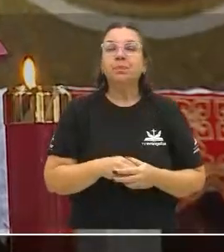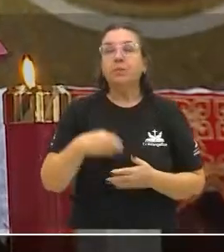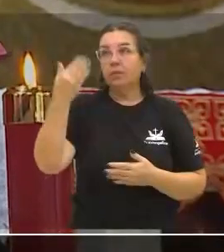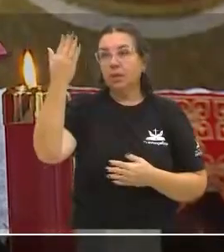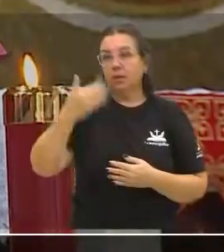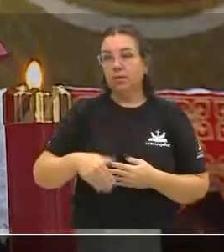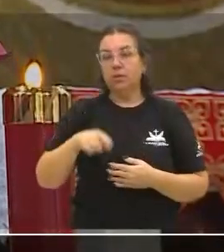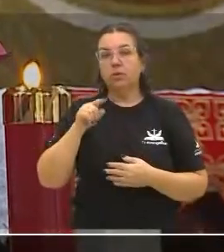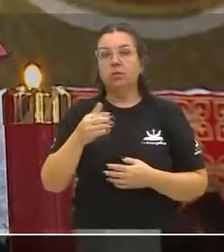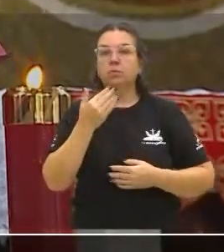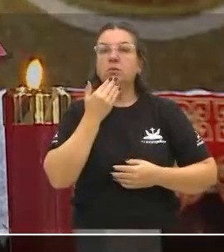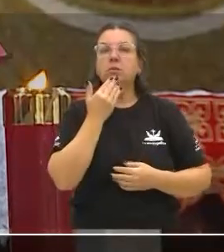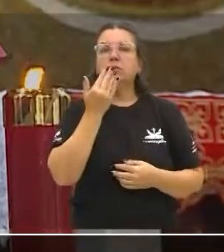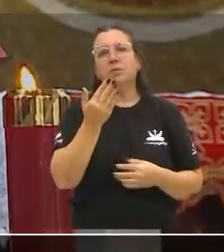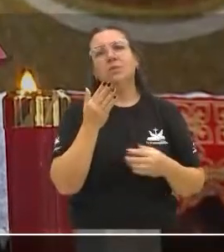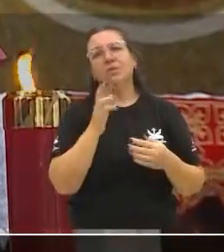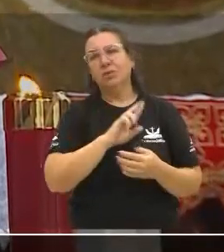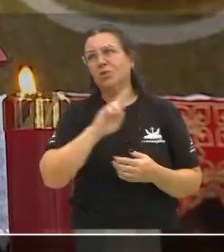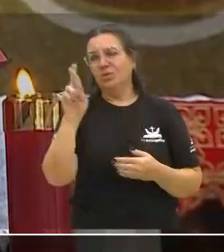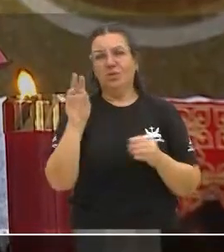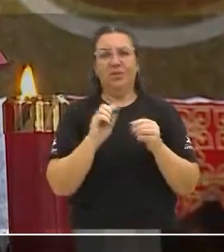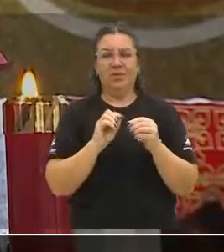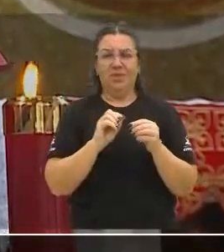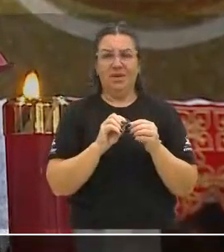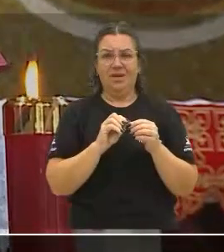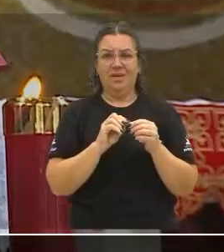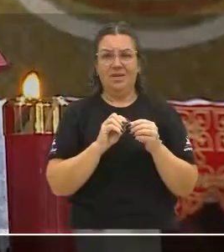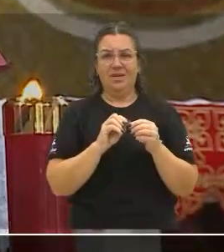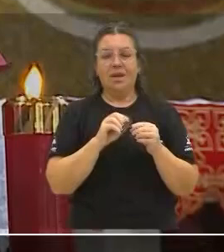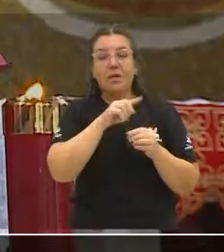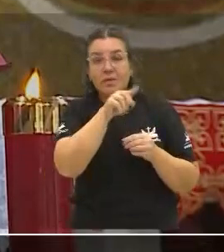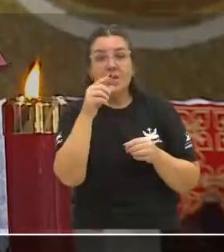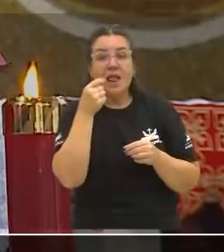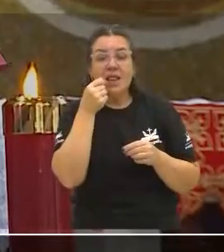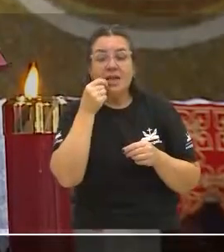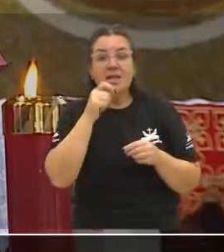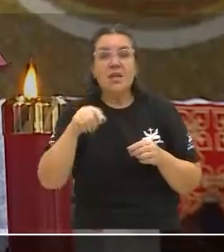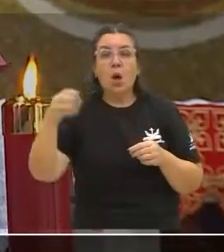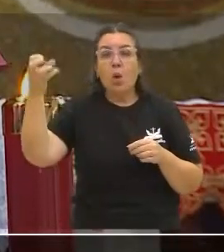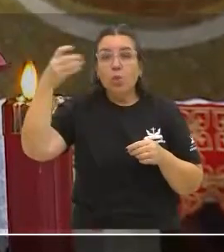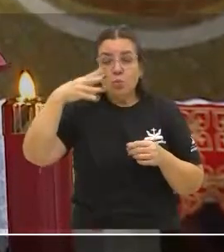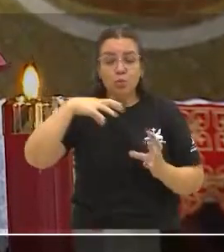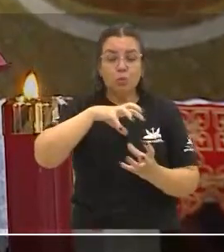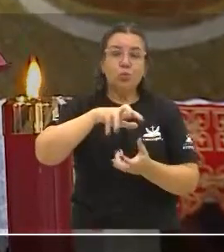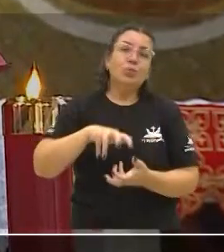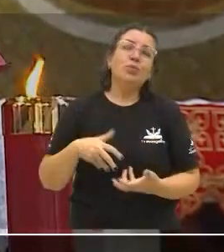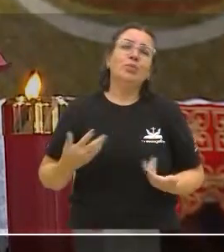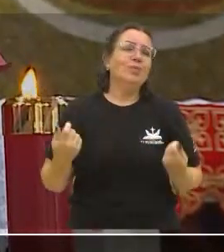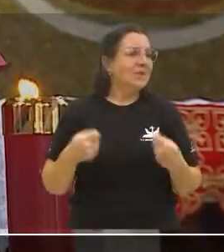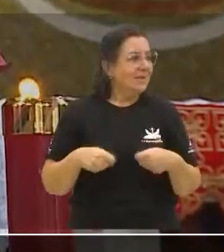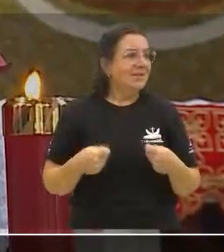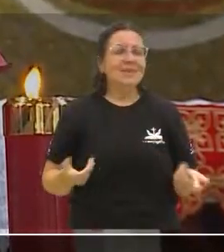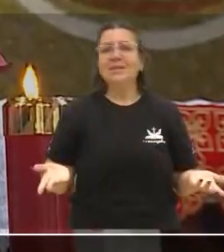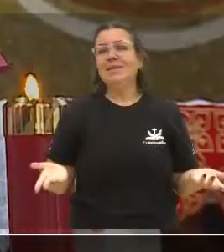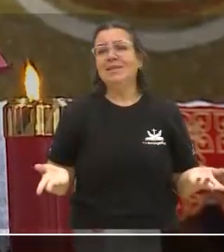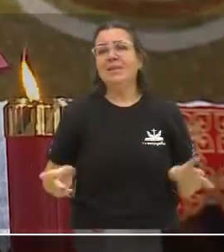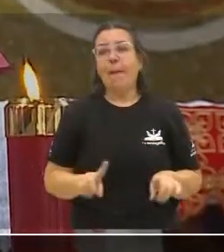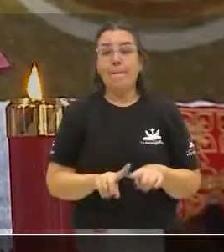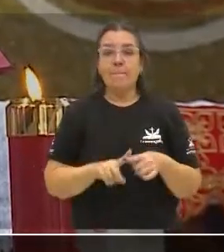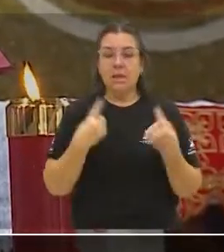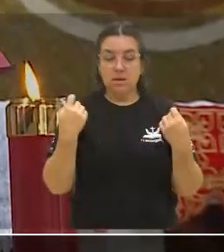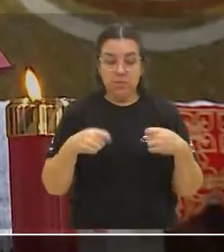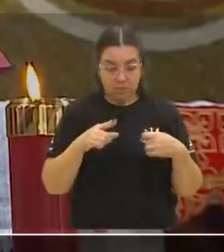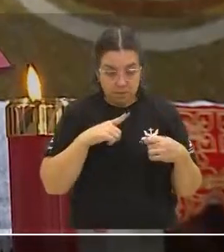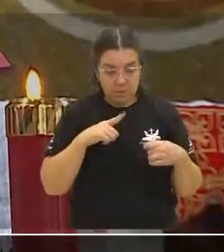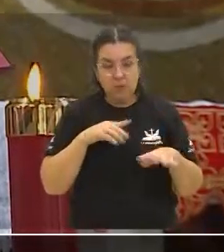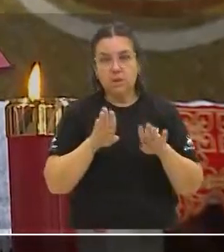de um apelo do Senhor: sede sal da terra, luz do mundo. Mas é bom termos